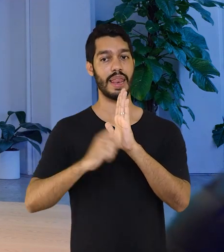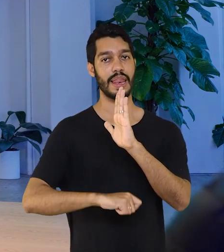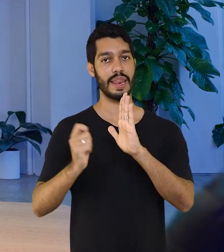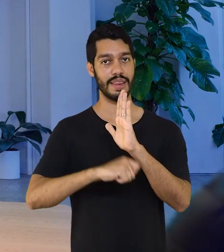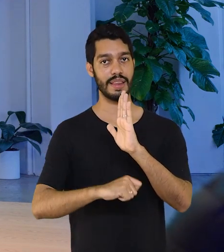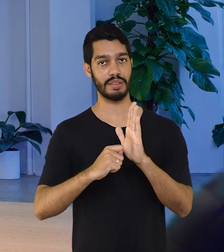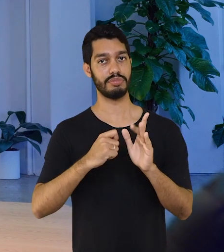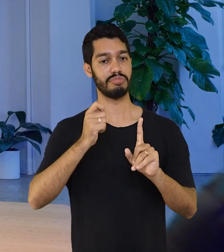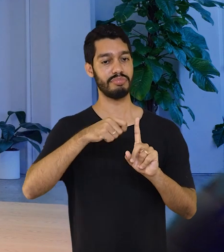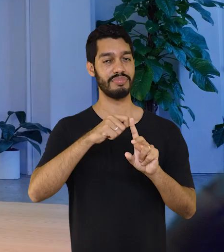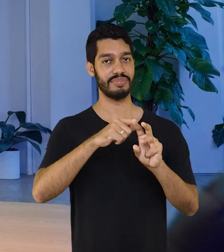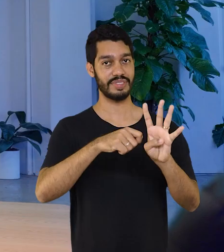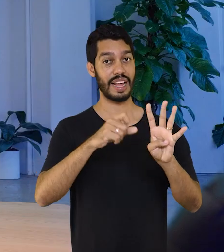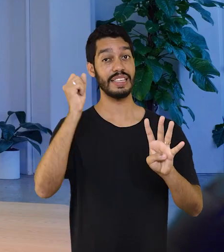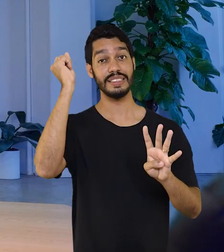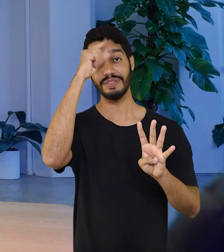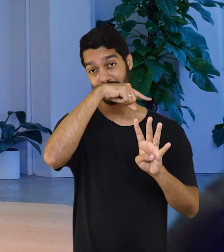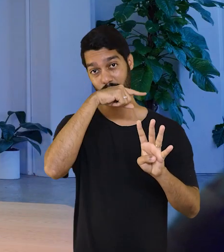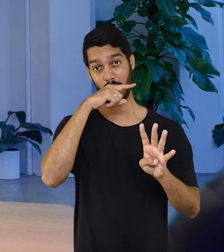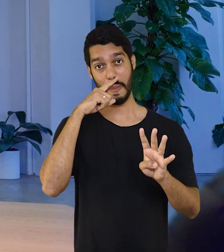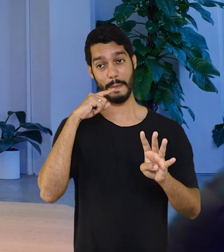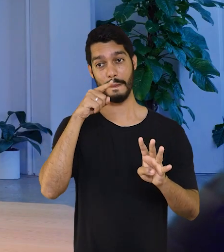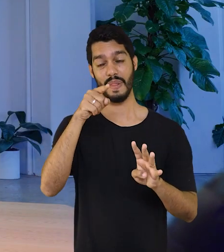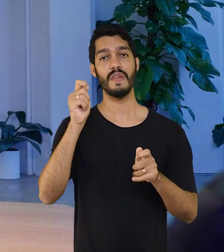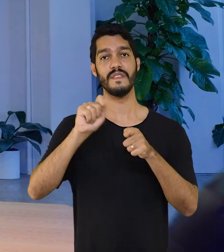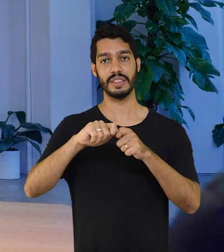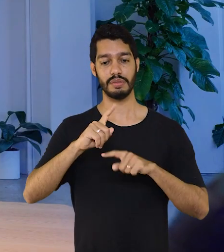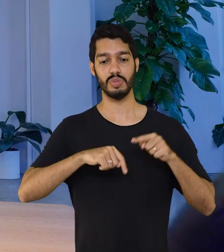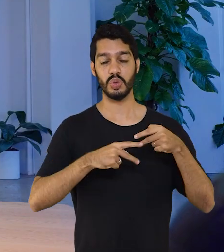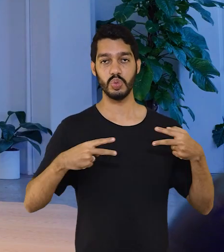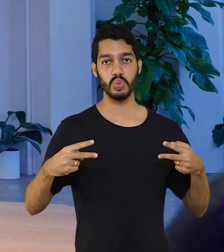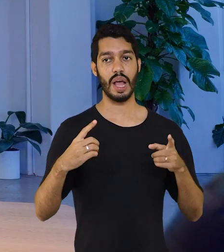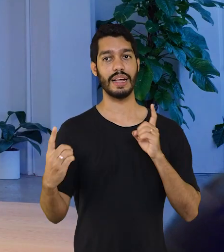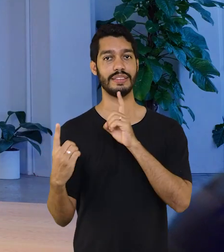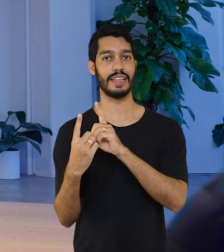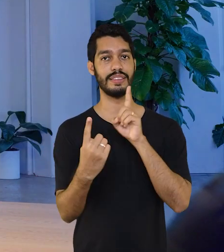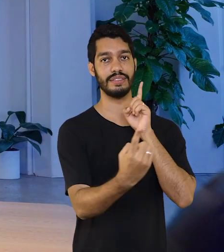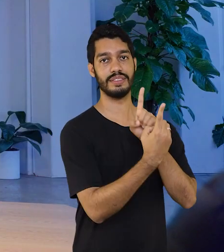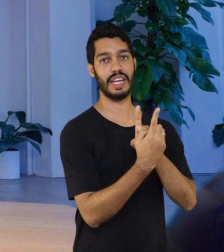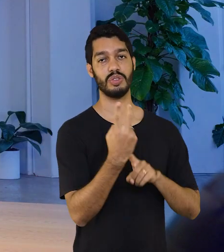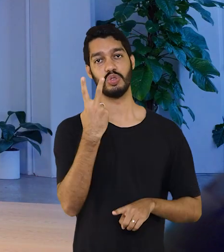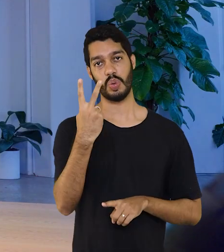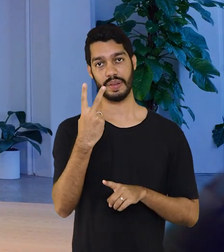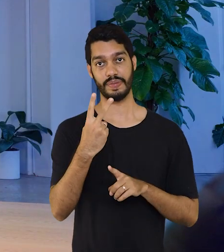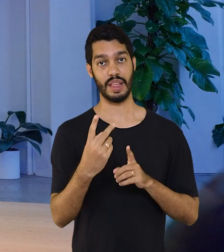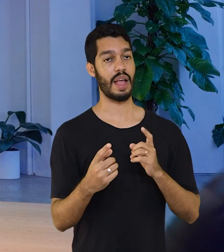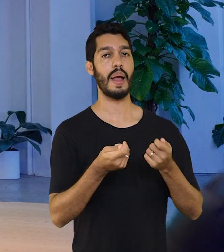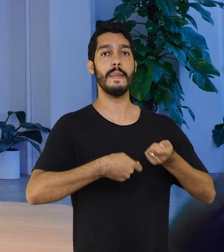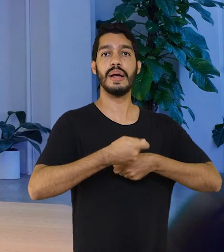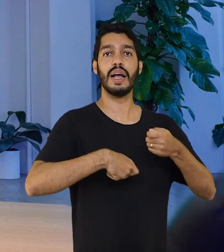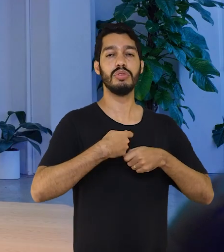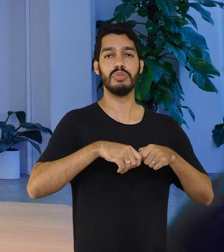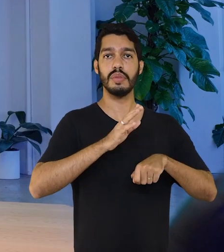assinatura. É muito difícil você conseguir fazer um produto que atenda os dois mercados ao mesmo